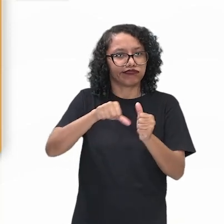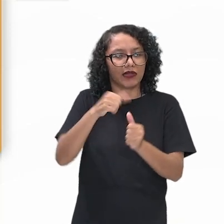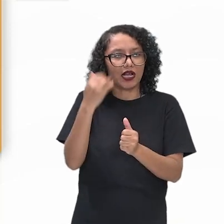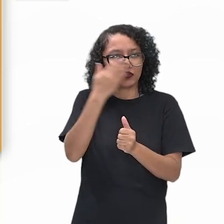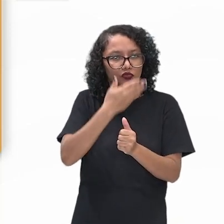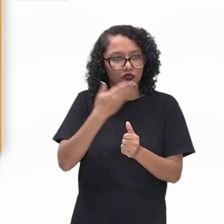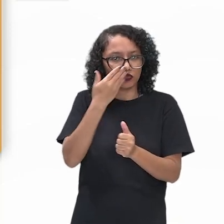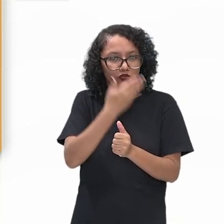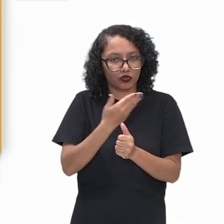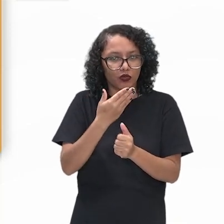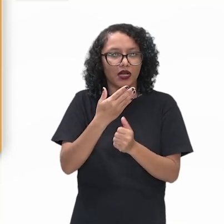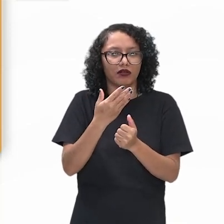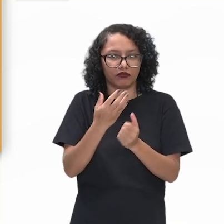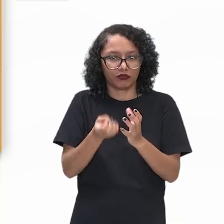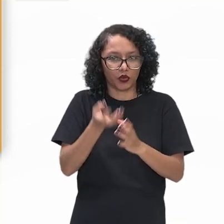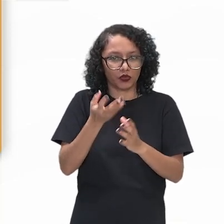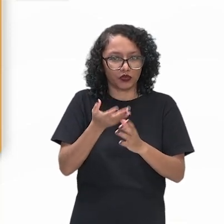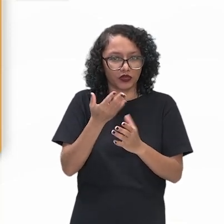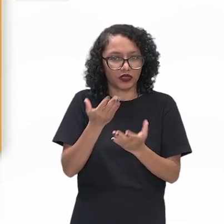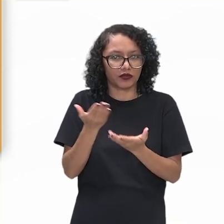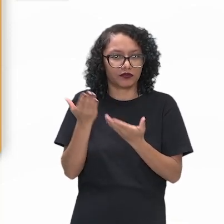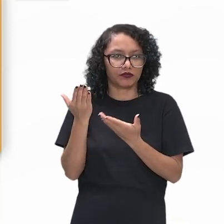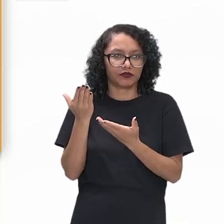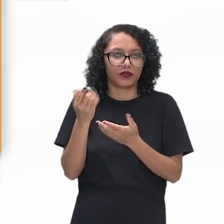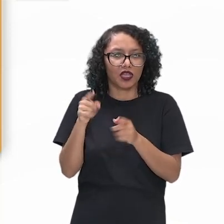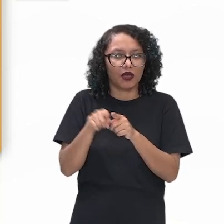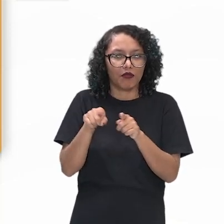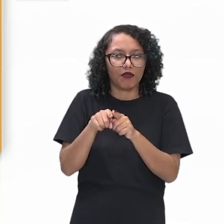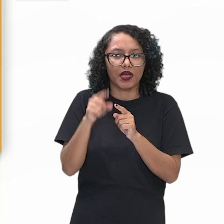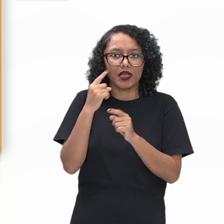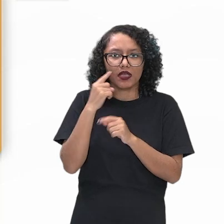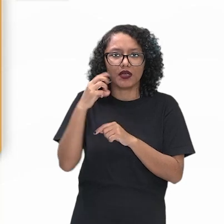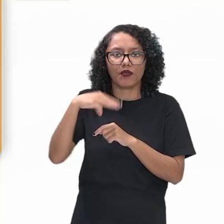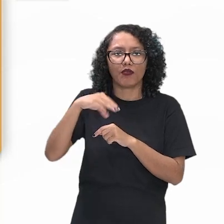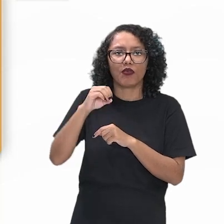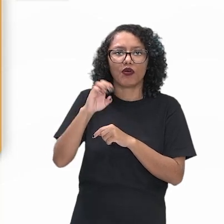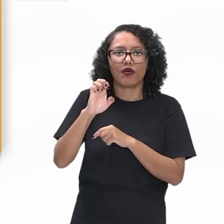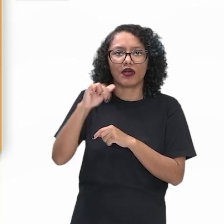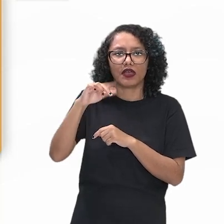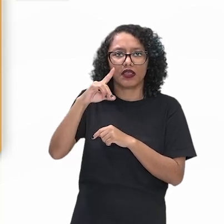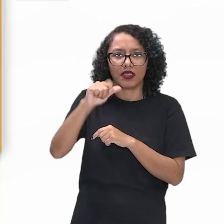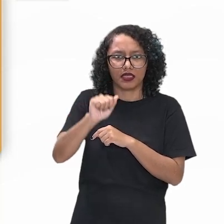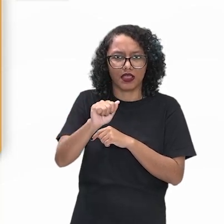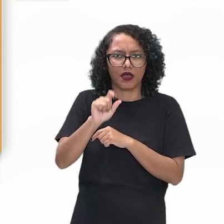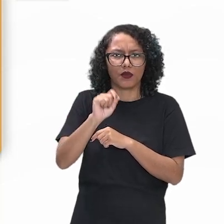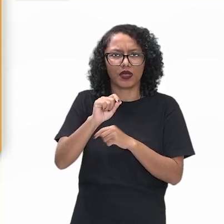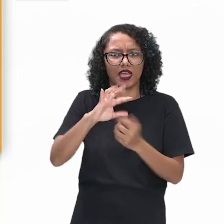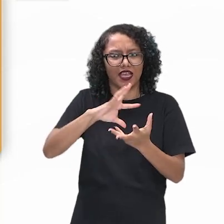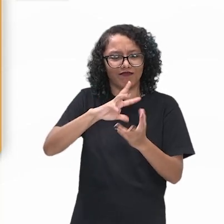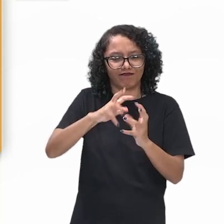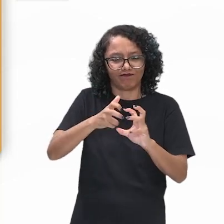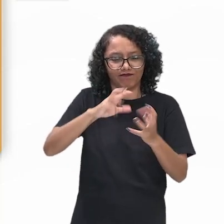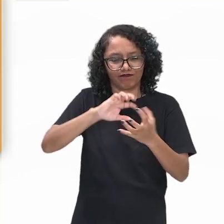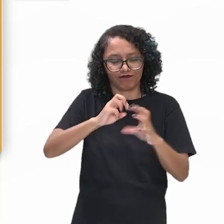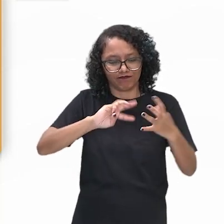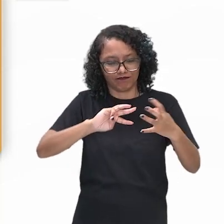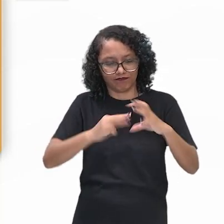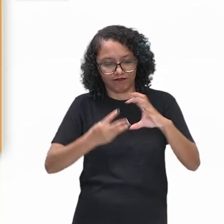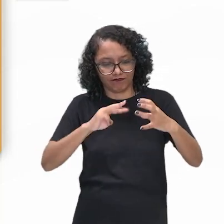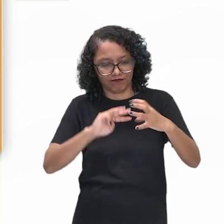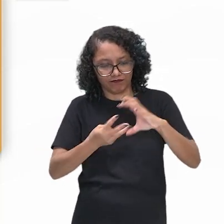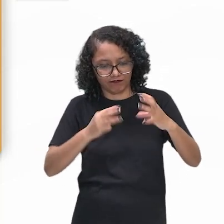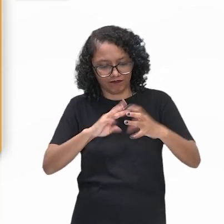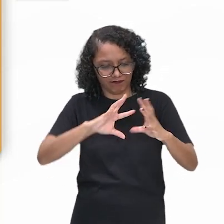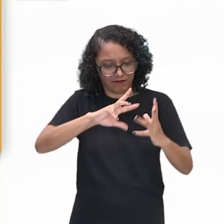que servia justamente, que está bem aqui, ó, a moenda, que servia justamente para triturar a cana-de-açúcar